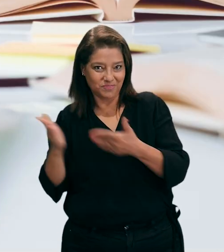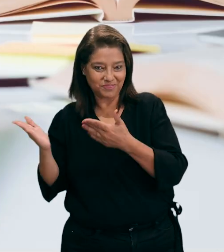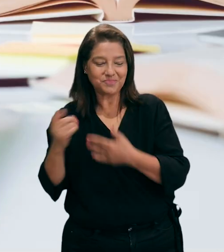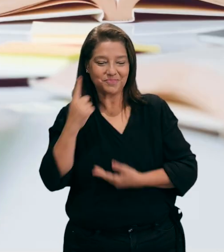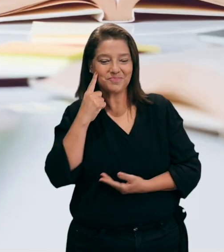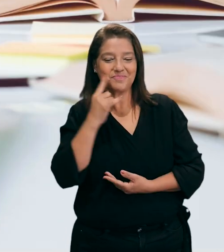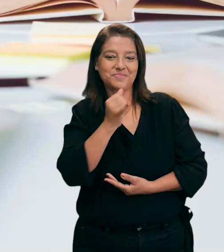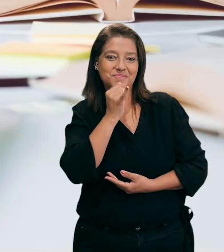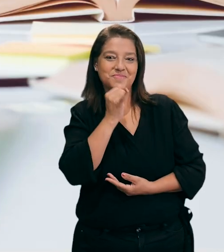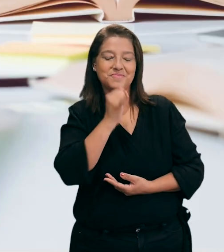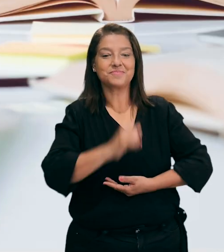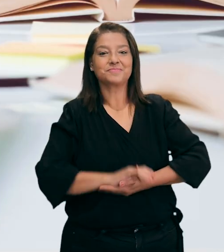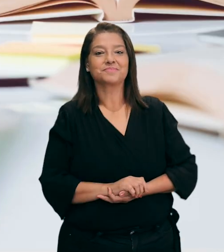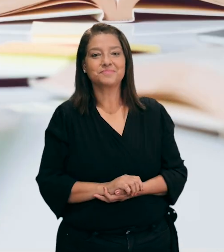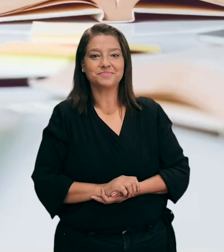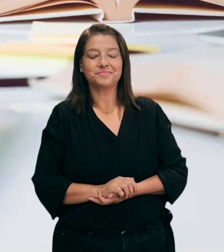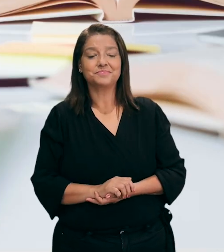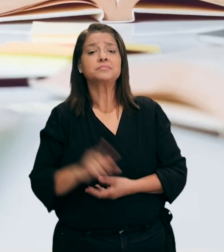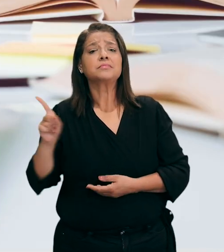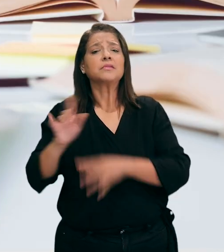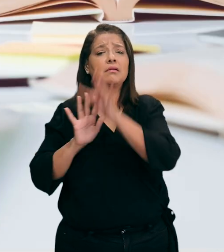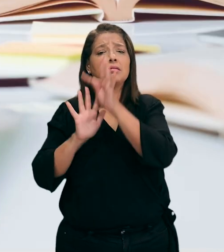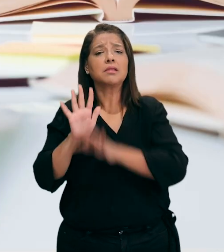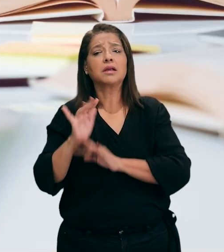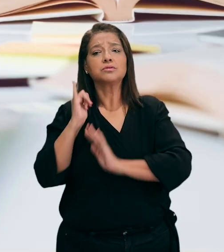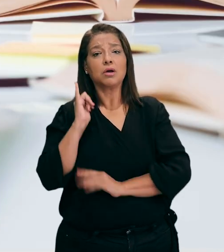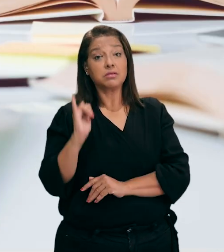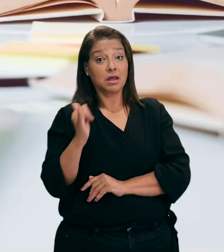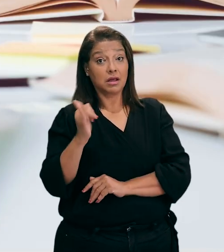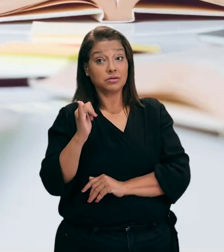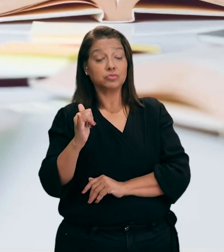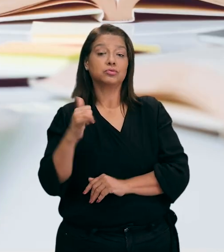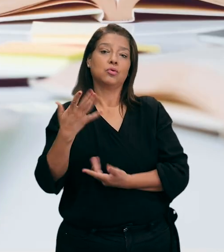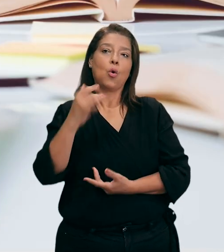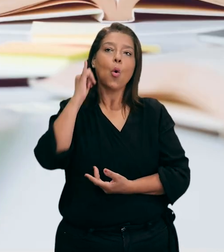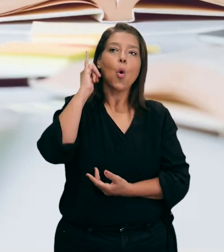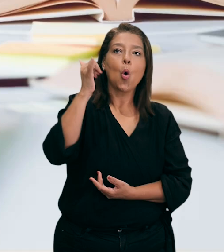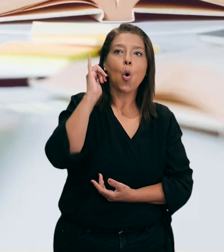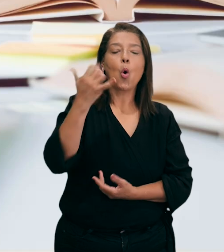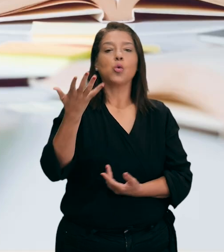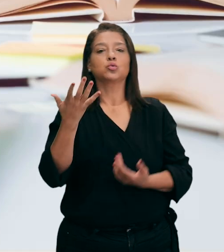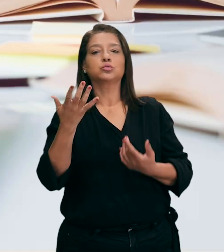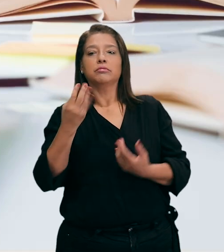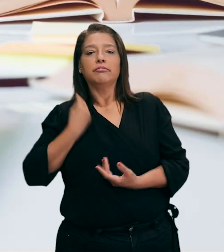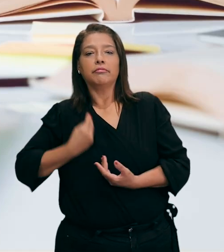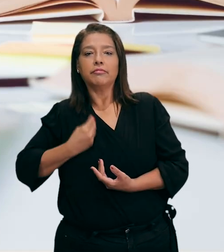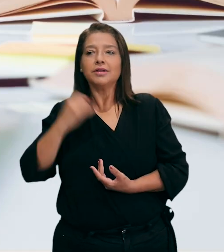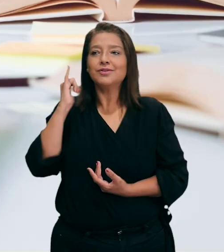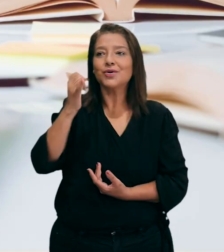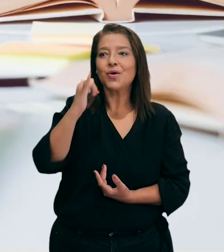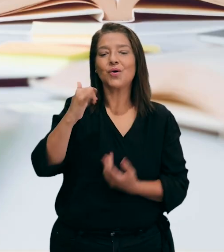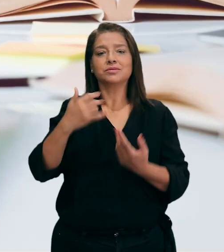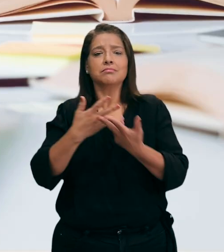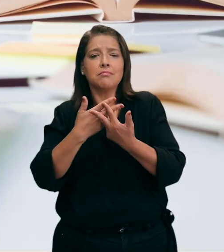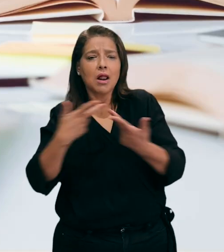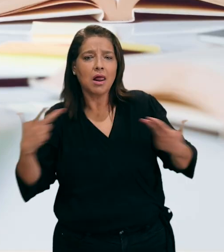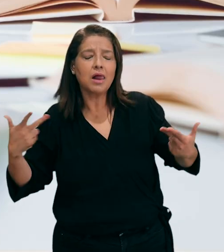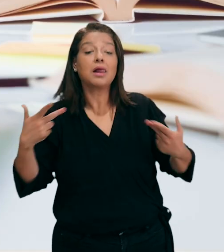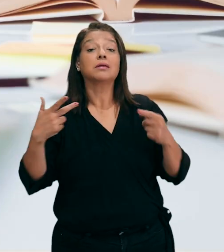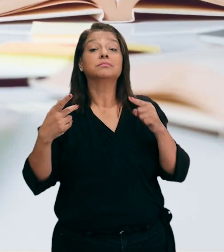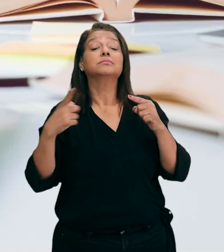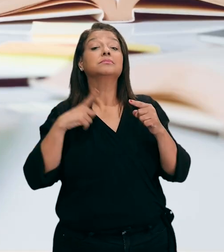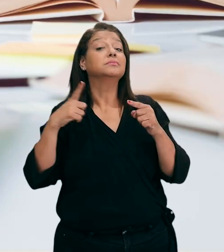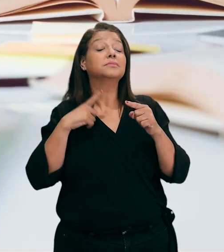exemplo, no texto narrativo, como nos gêneros conto, crônicas, geralmente a